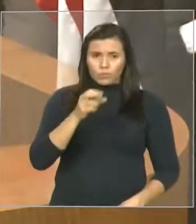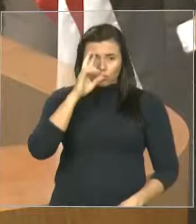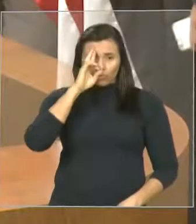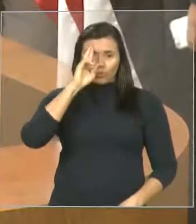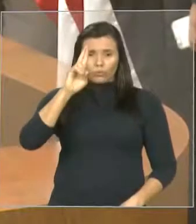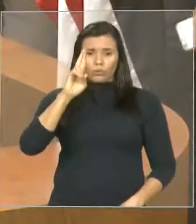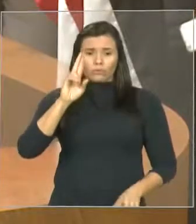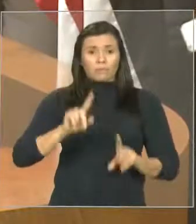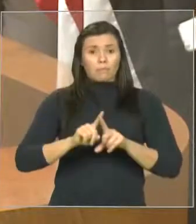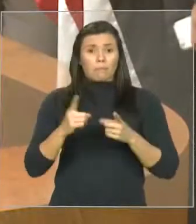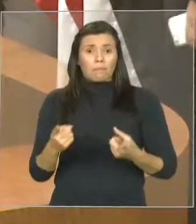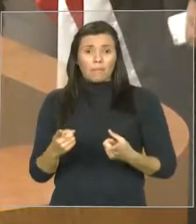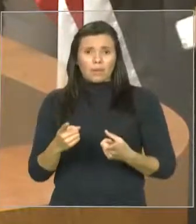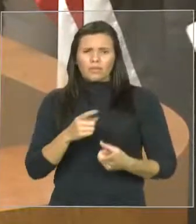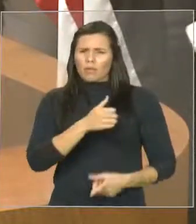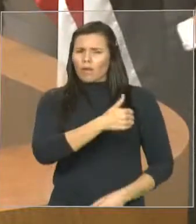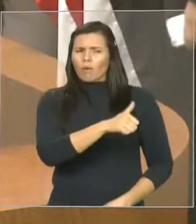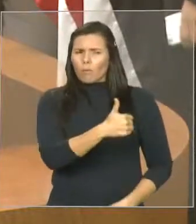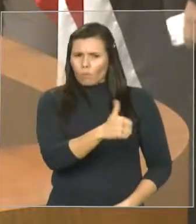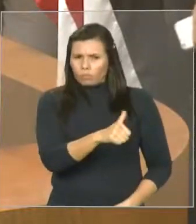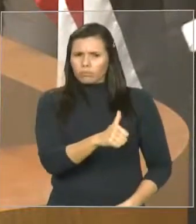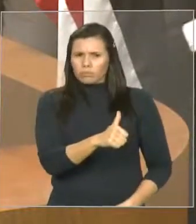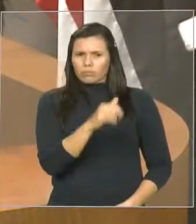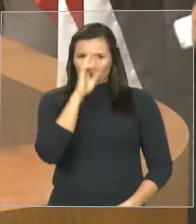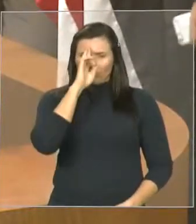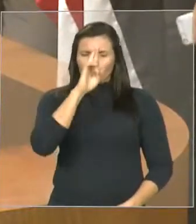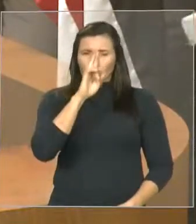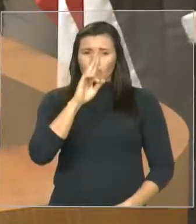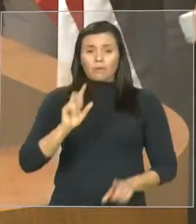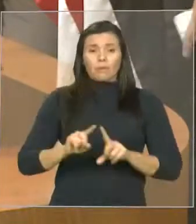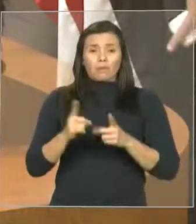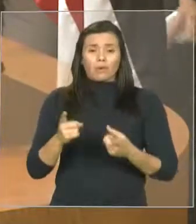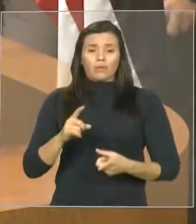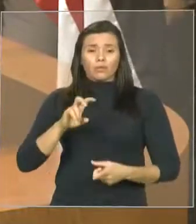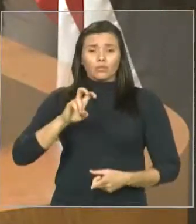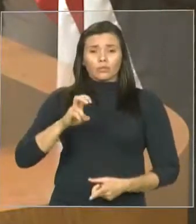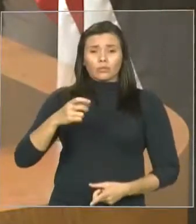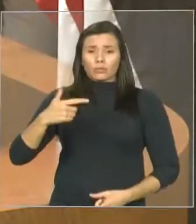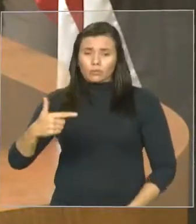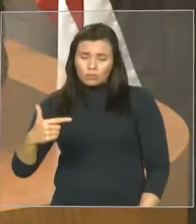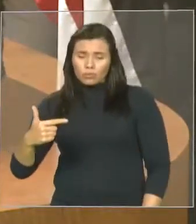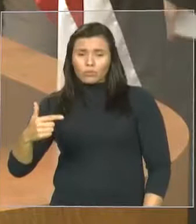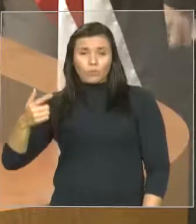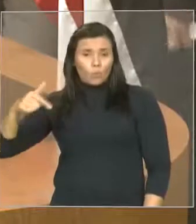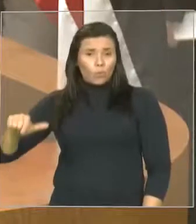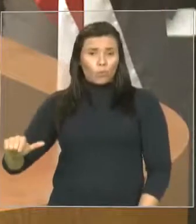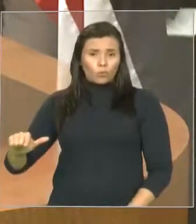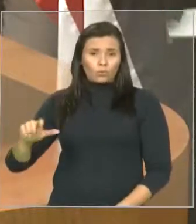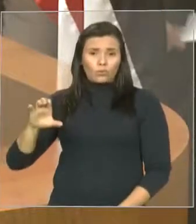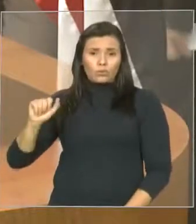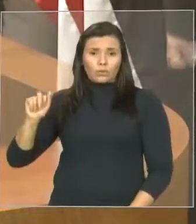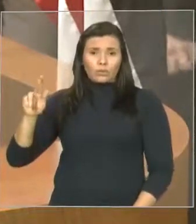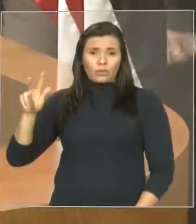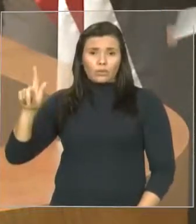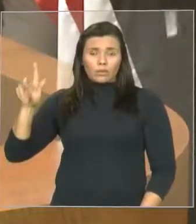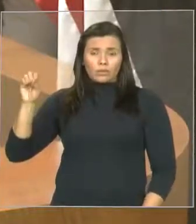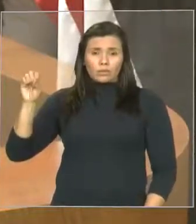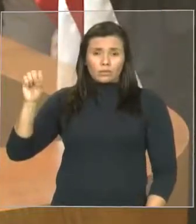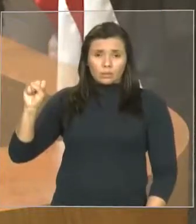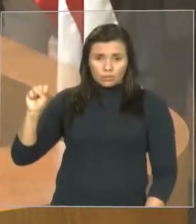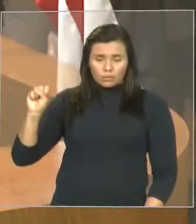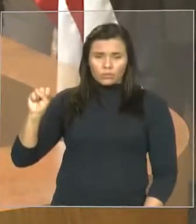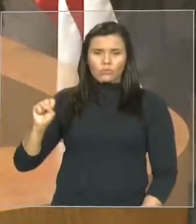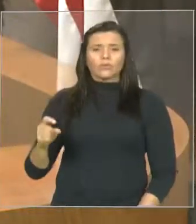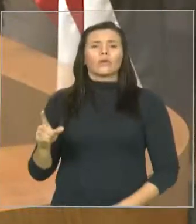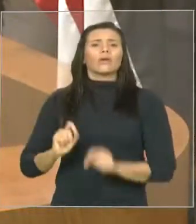outros 52 cargos sejam preenchidos através de concurso público. Afinal de contas, chegou uma mensagem a essa